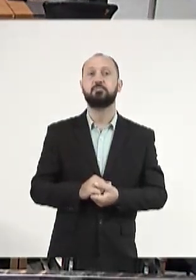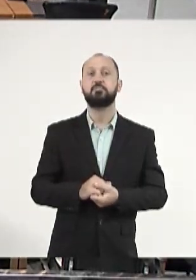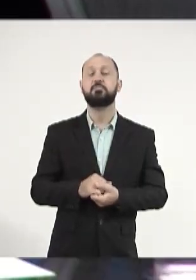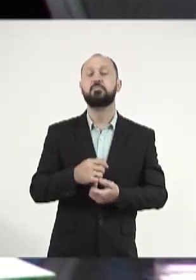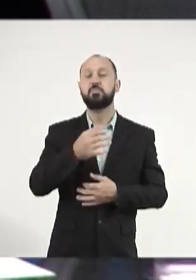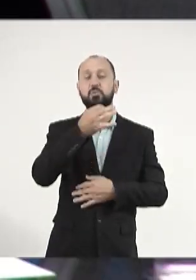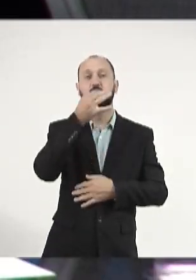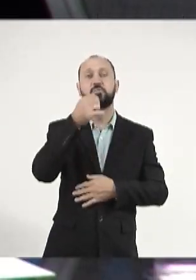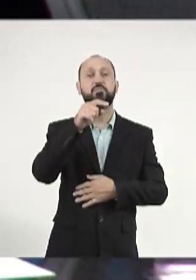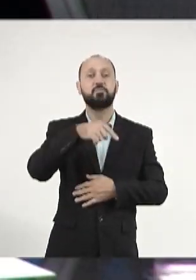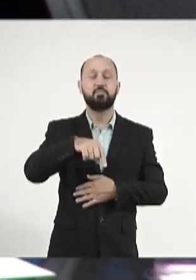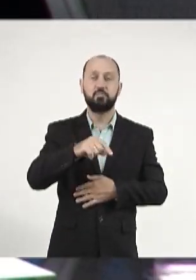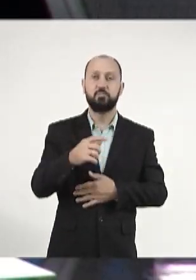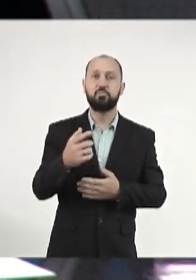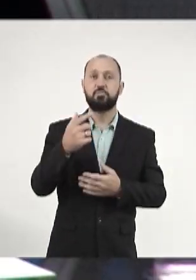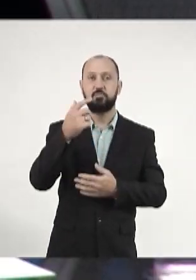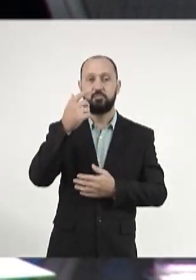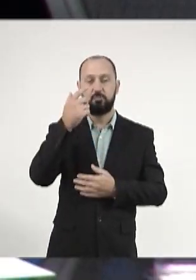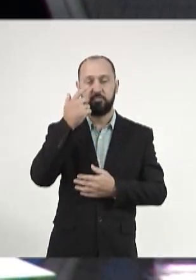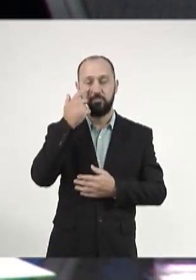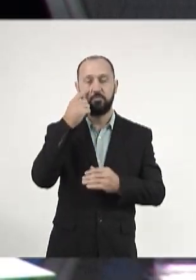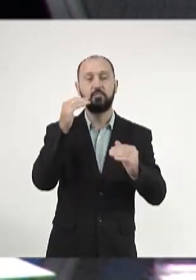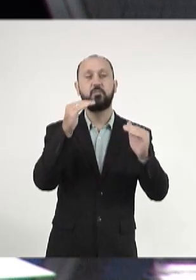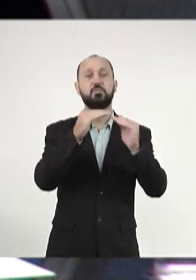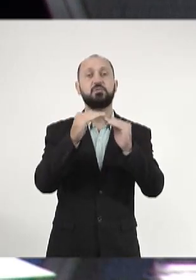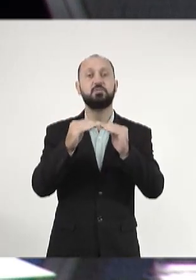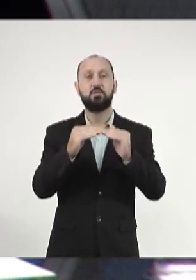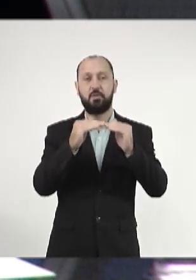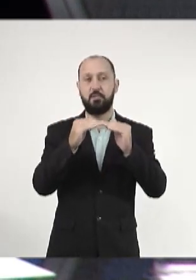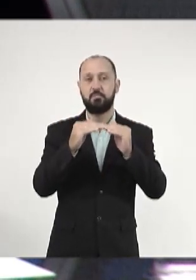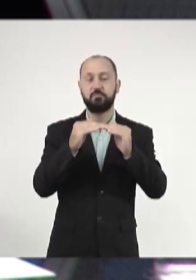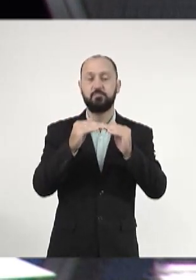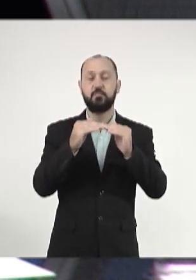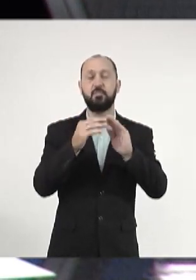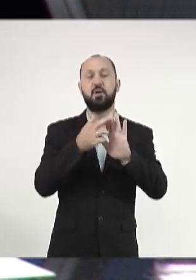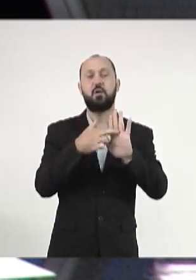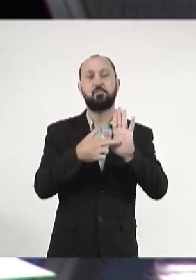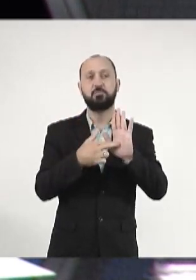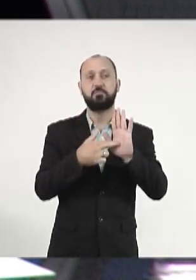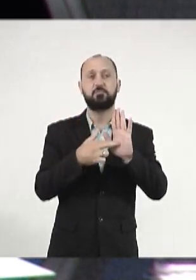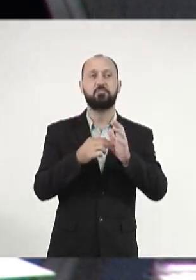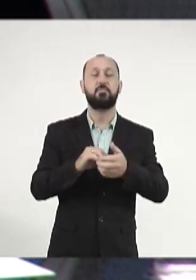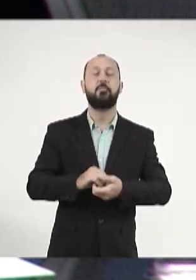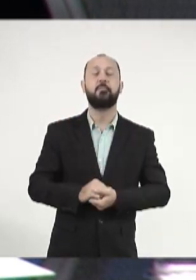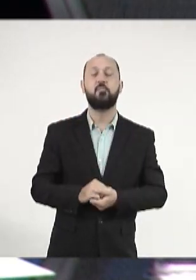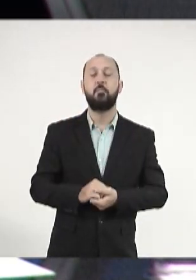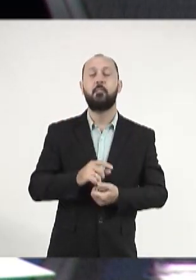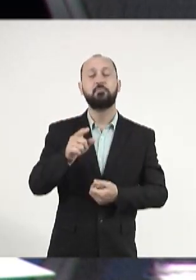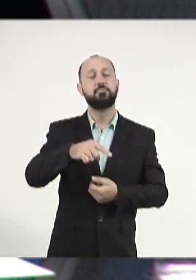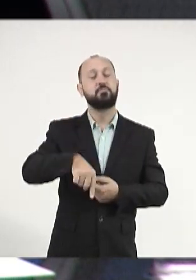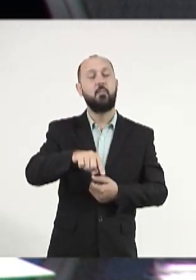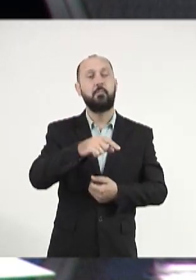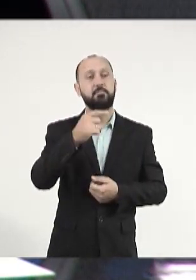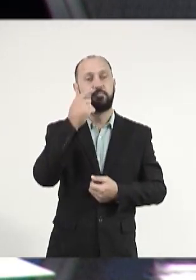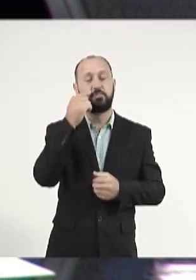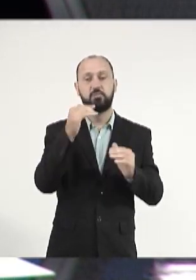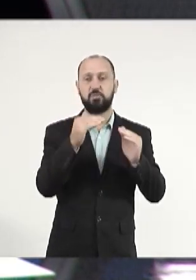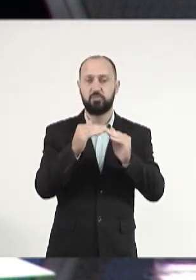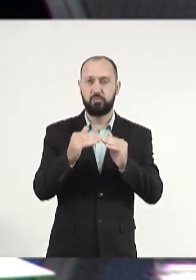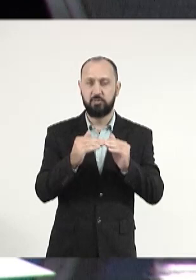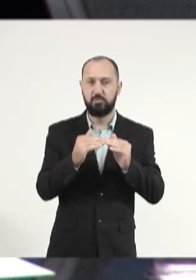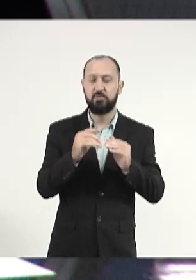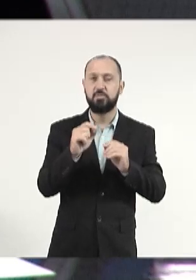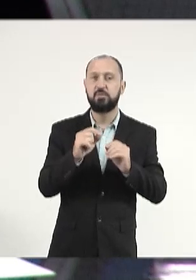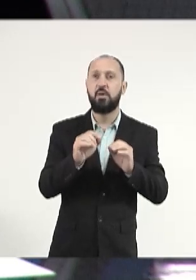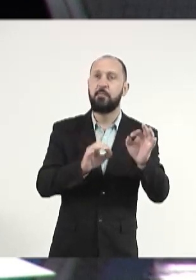indicando à mesa, senhor presidente, observadas as disposições regimentais desta casa e após ouvido do outro plenário,